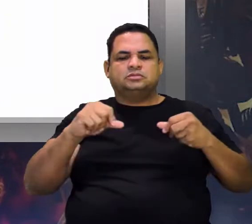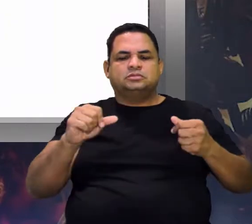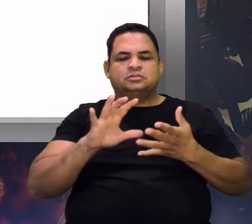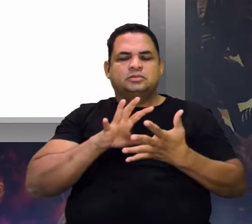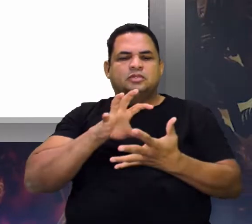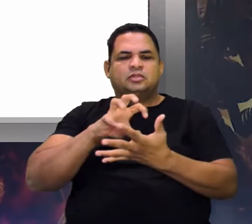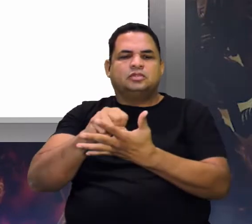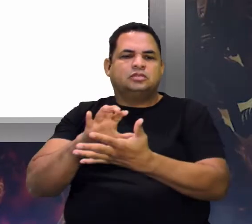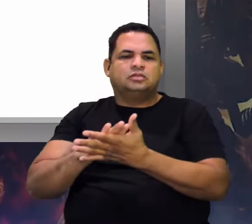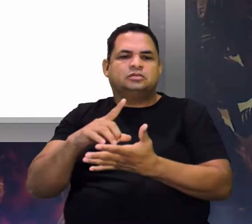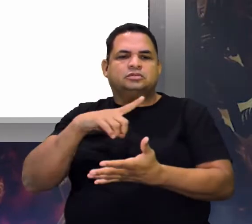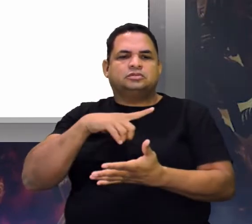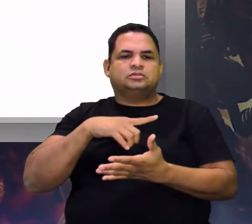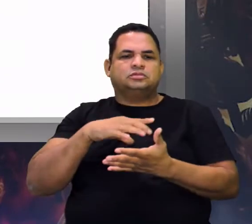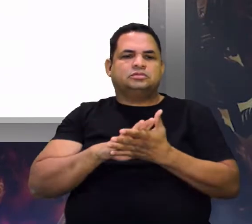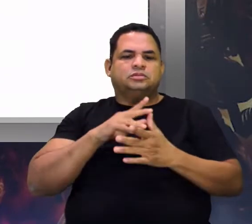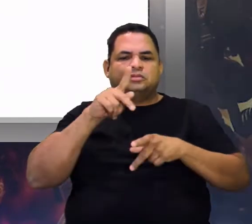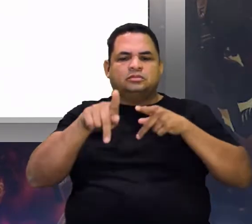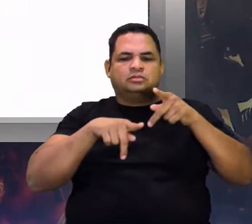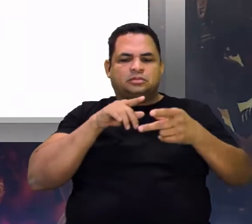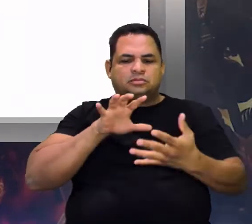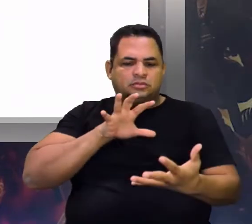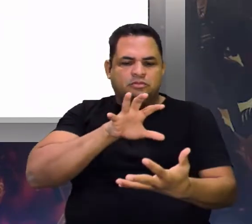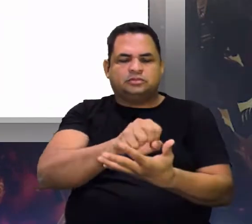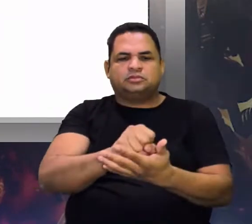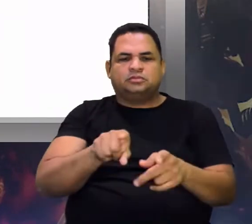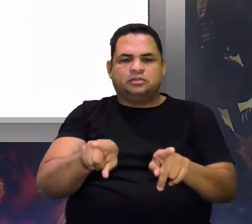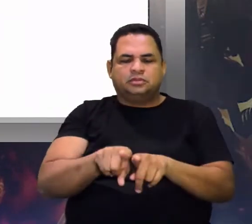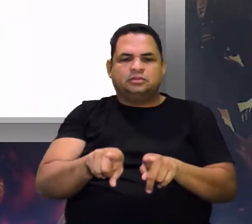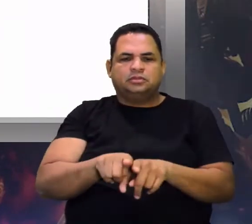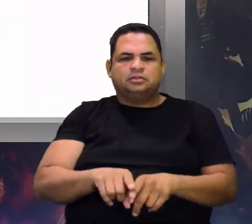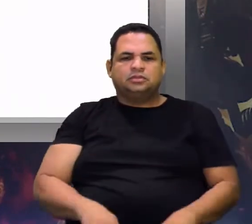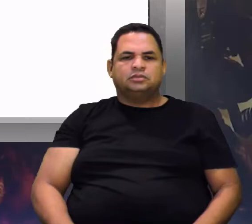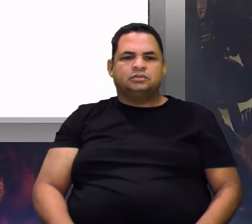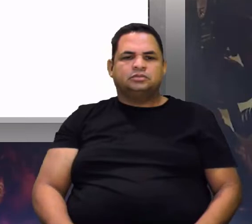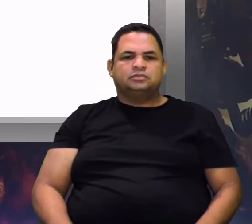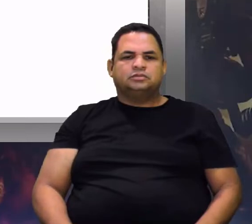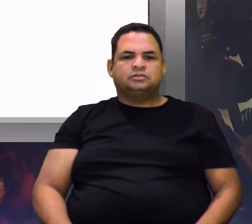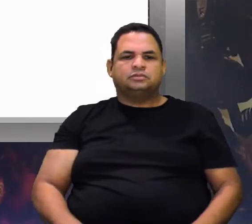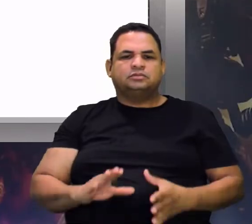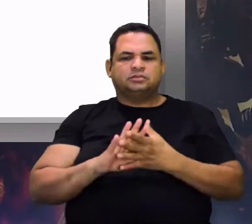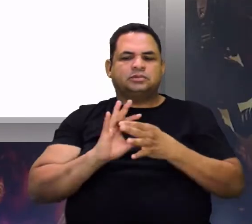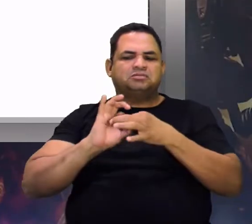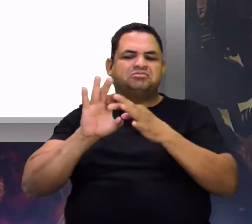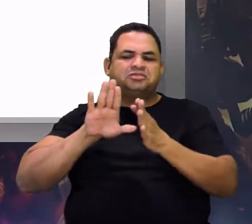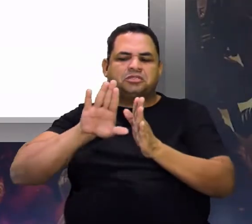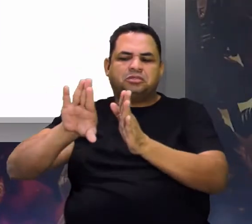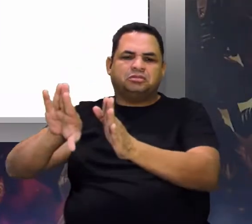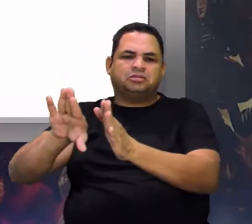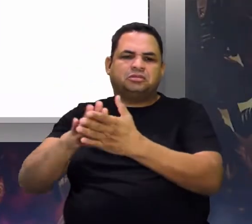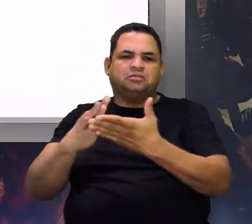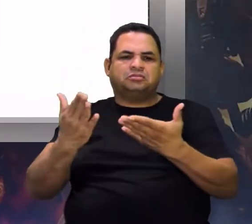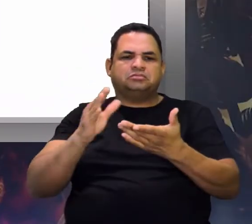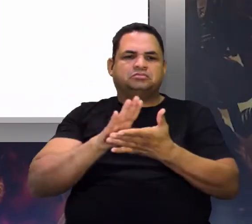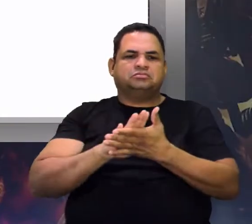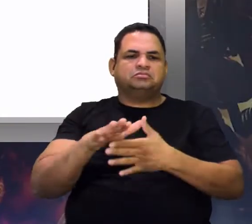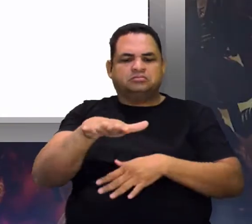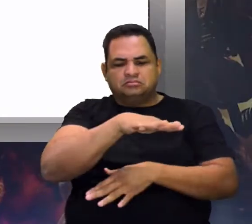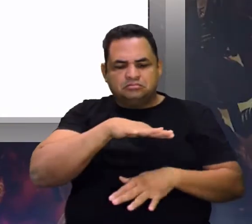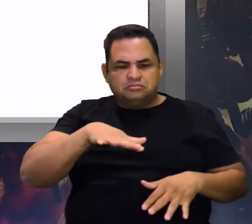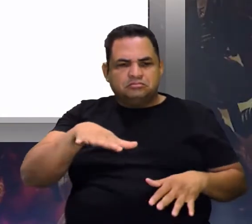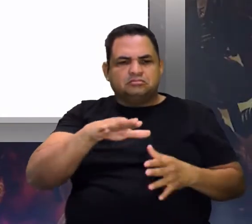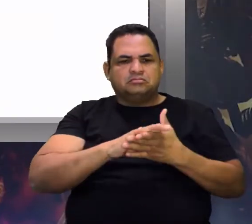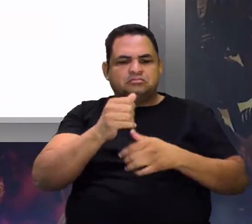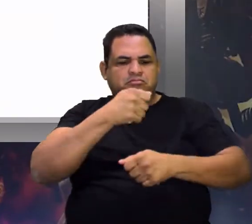tínhamos os povos que eram conquistados. Alguns povos, eles deixavam lá no seu lugar, olha, vocês vão ficar aqui, vocês vão